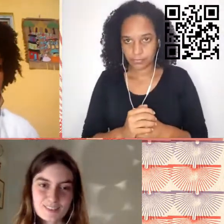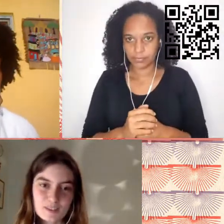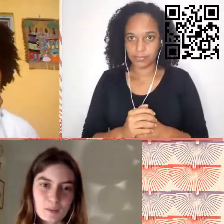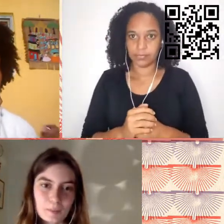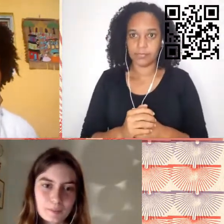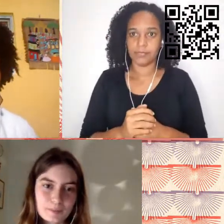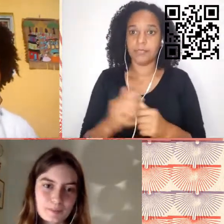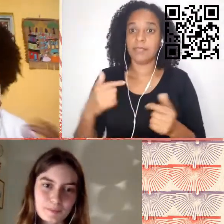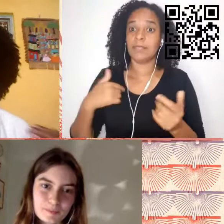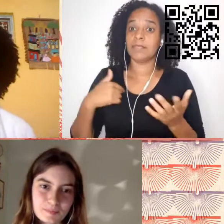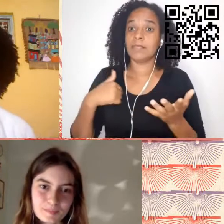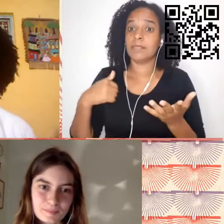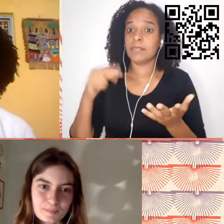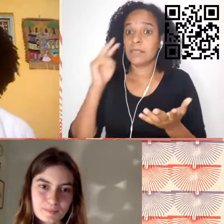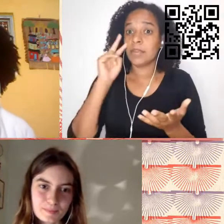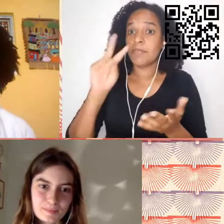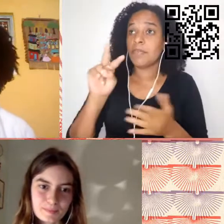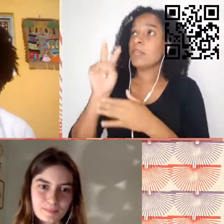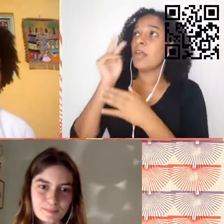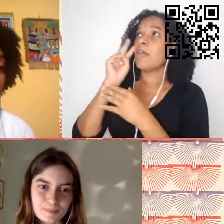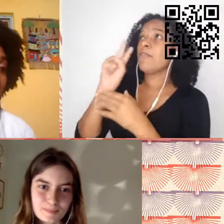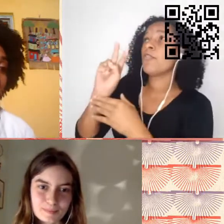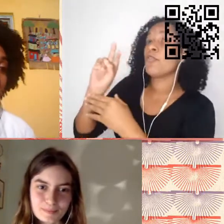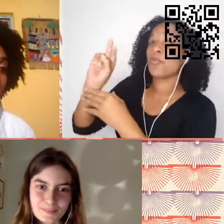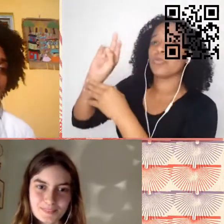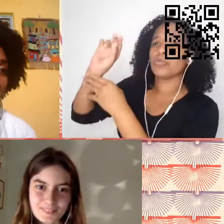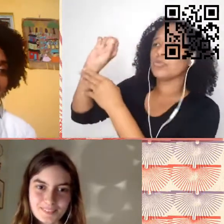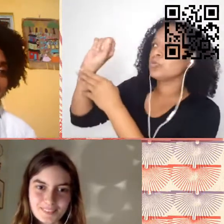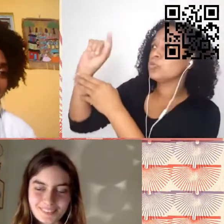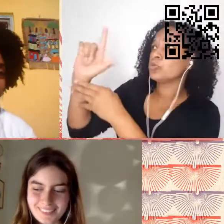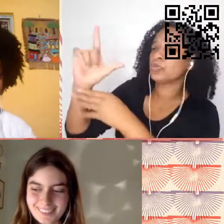Eu vi o sol, eu vi a lua